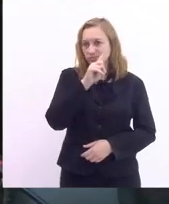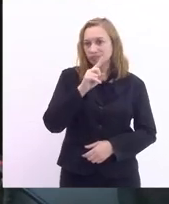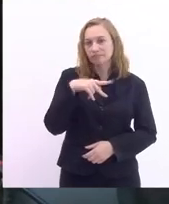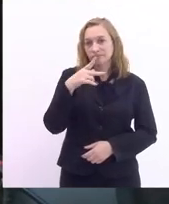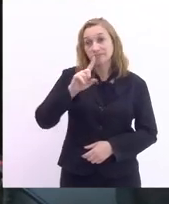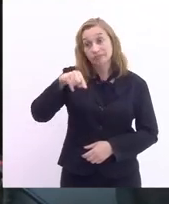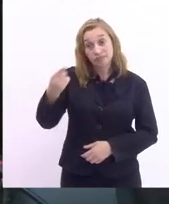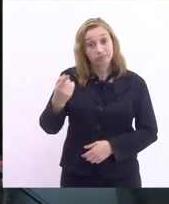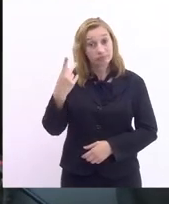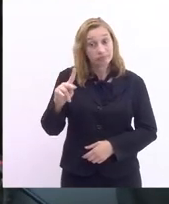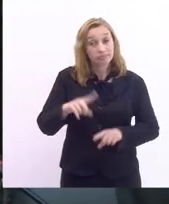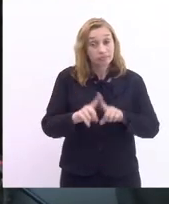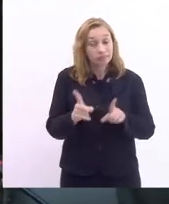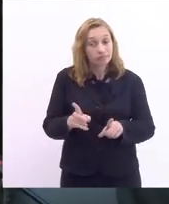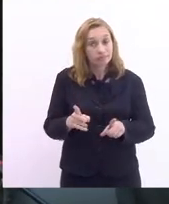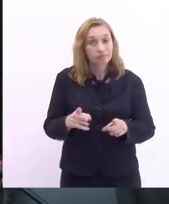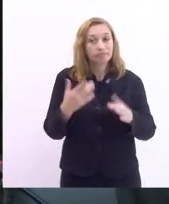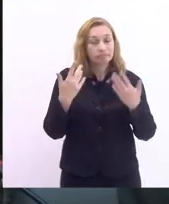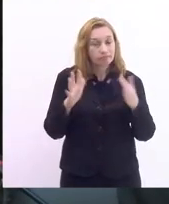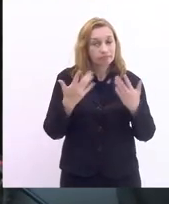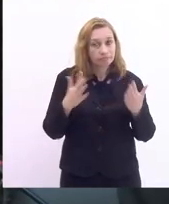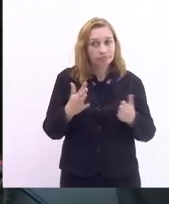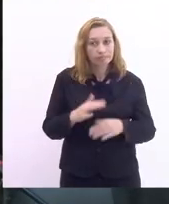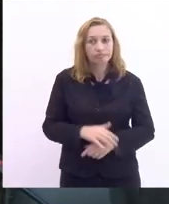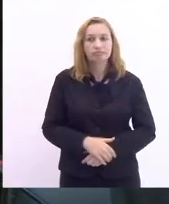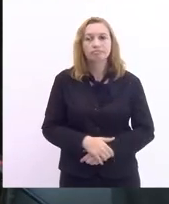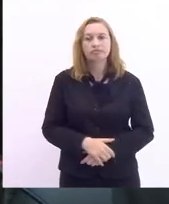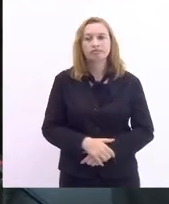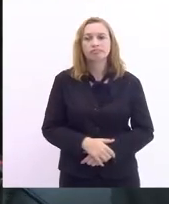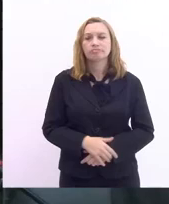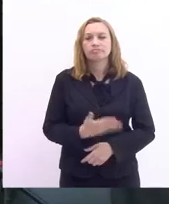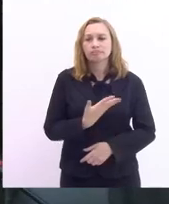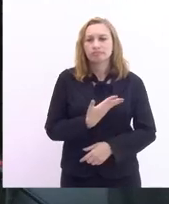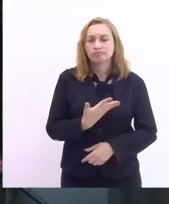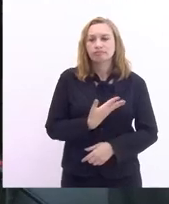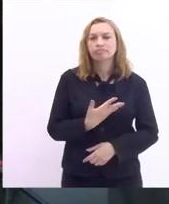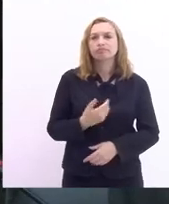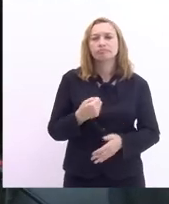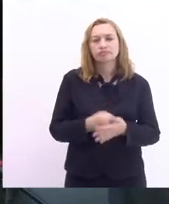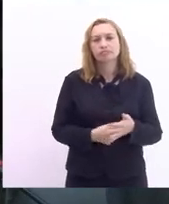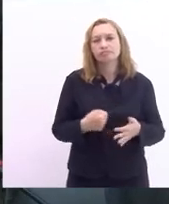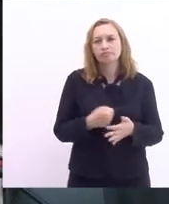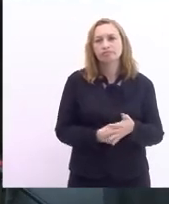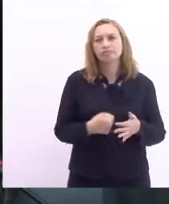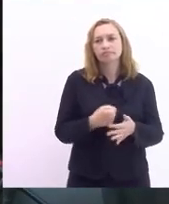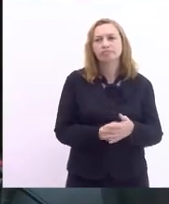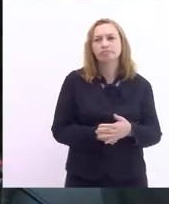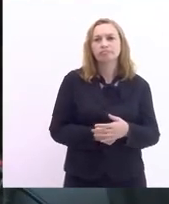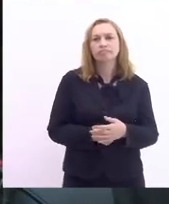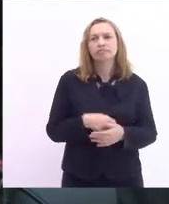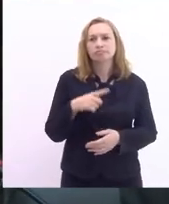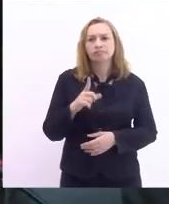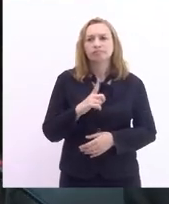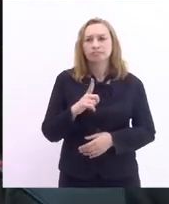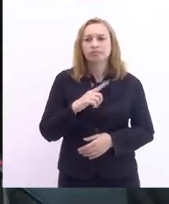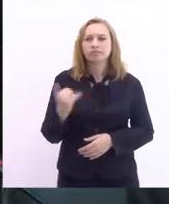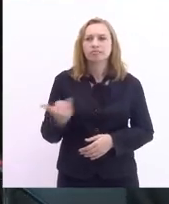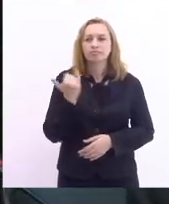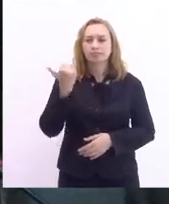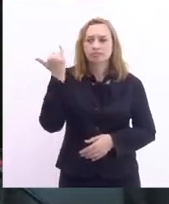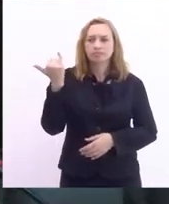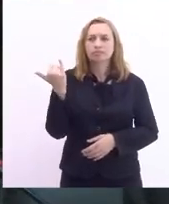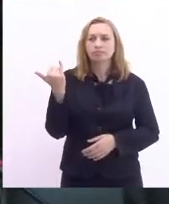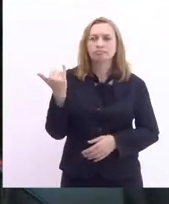É bem difícil mas eu gostaria de saudar que só dar o meu amigo de guerra de luta que tem muita importância e